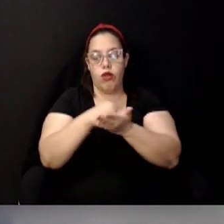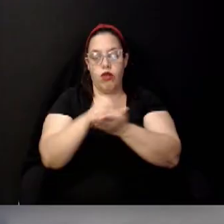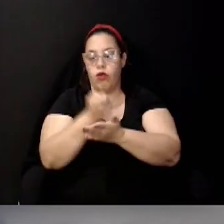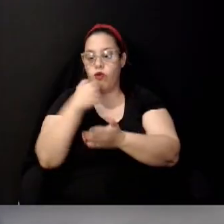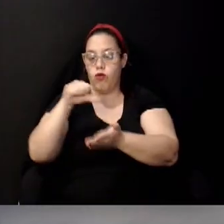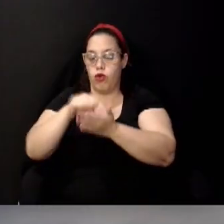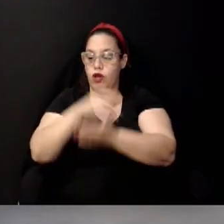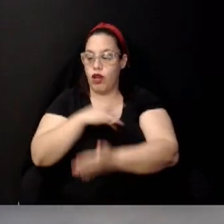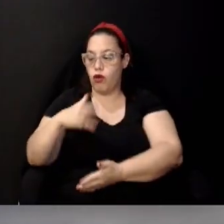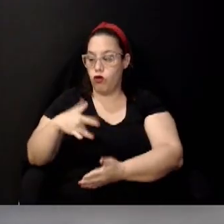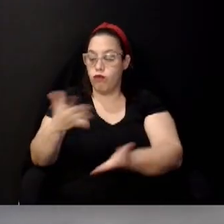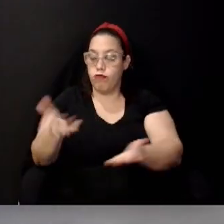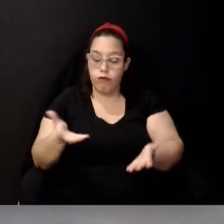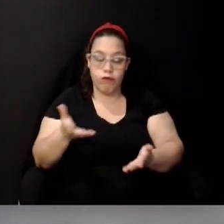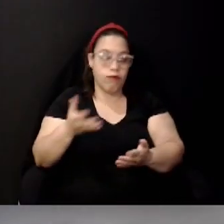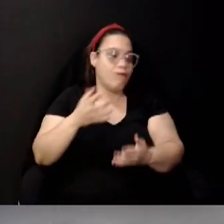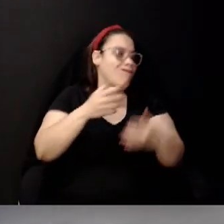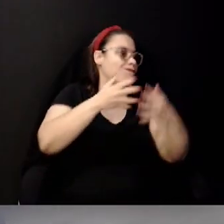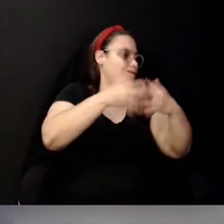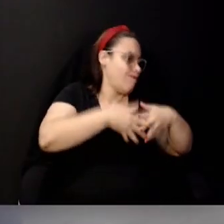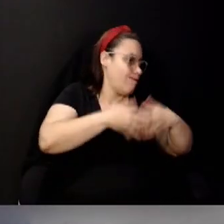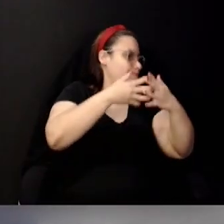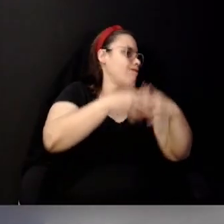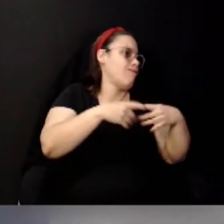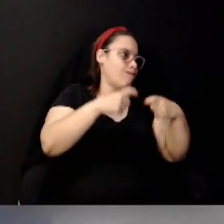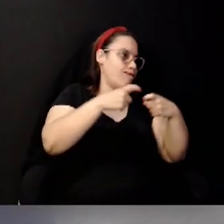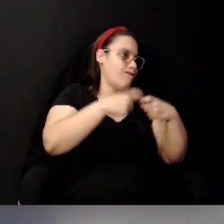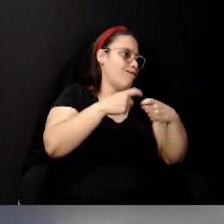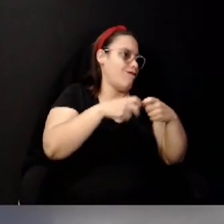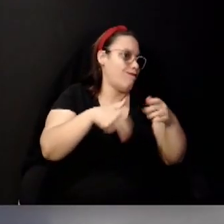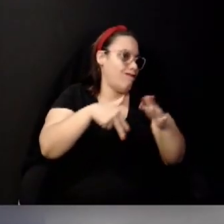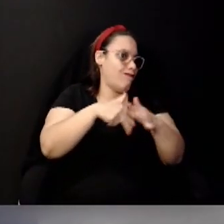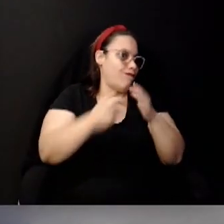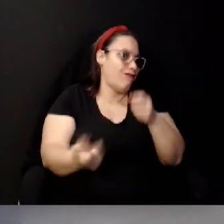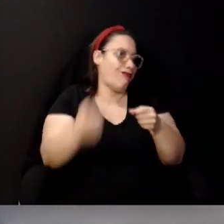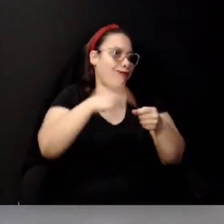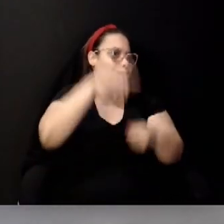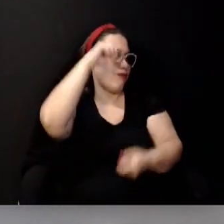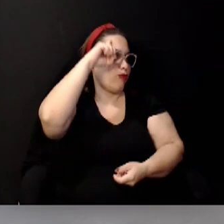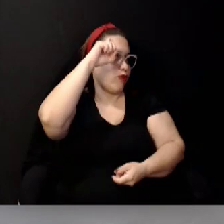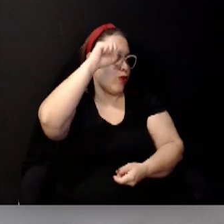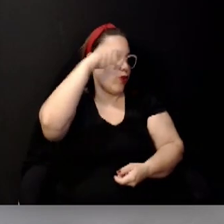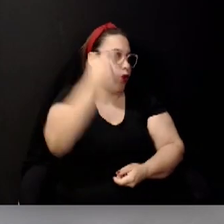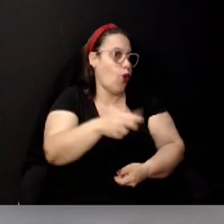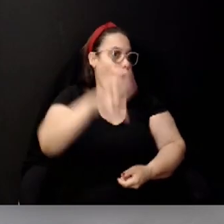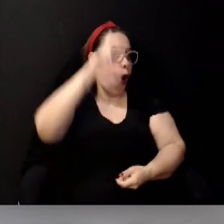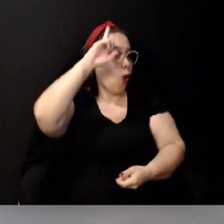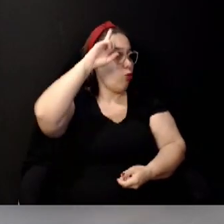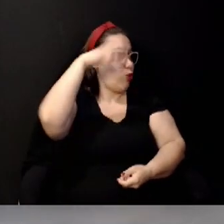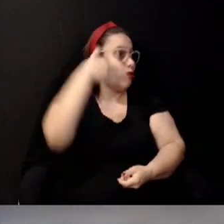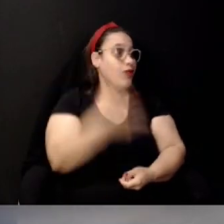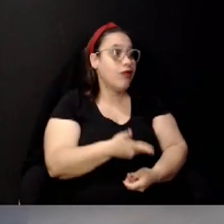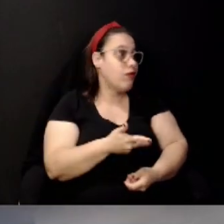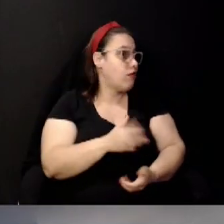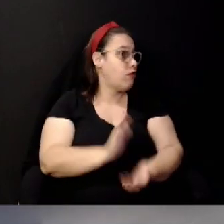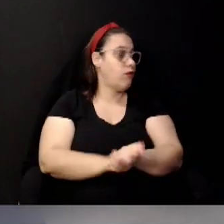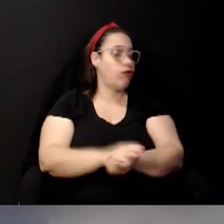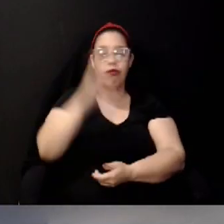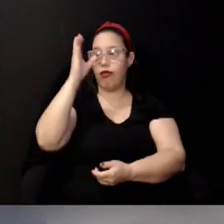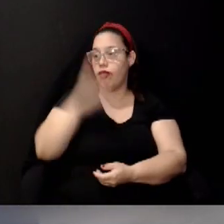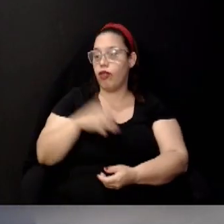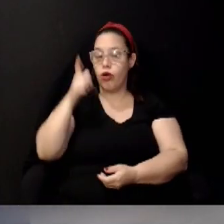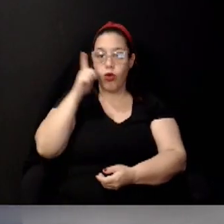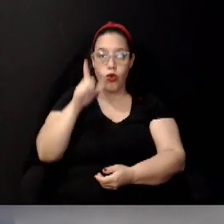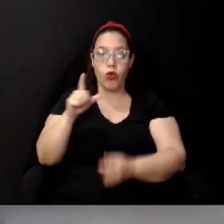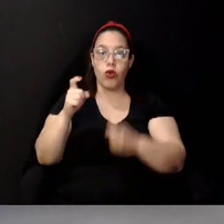vezes complica a vida do paciente, tem que voltar no dia seguinte, né, vereador? O cidadão ele consegue uma consulta